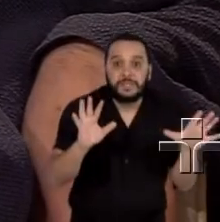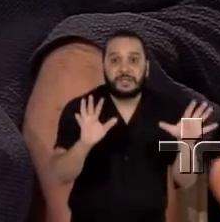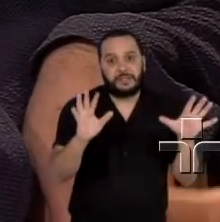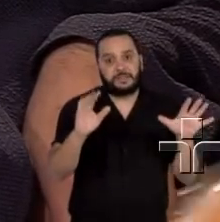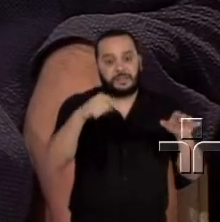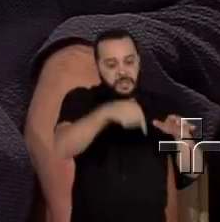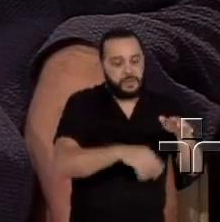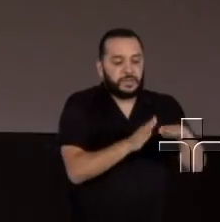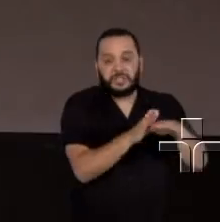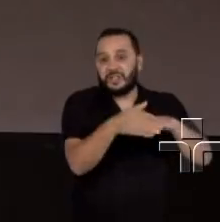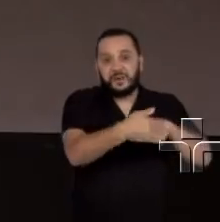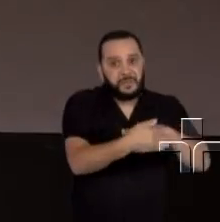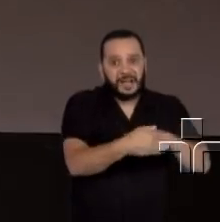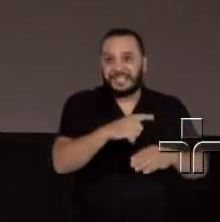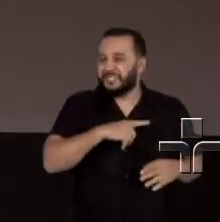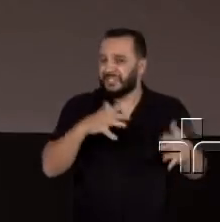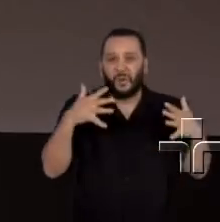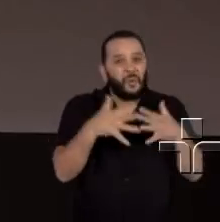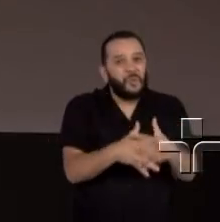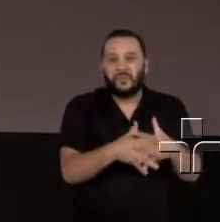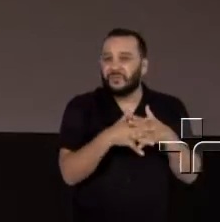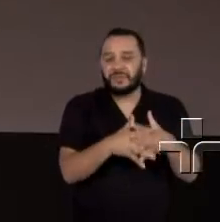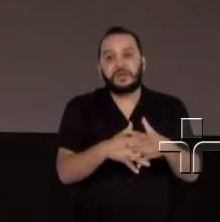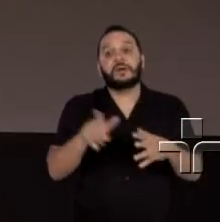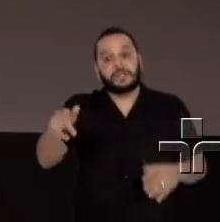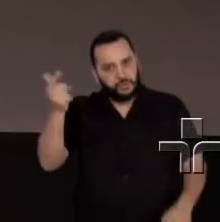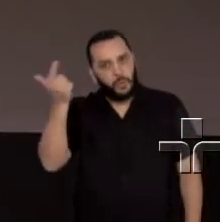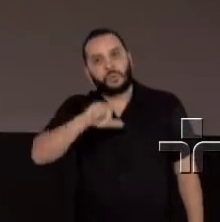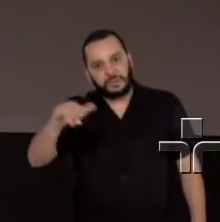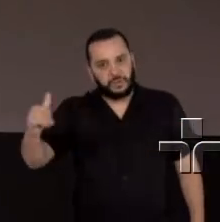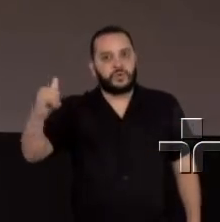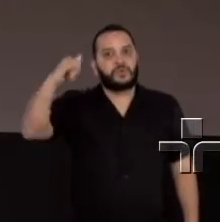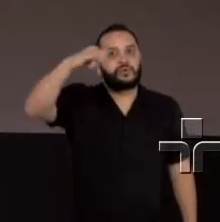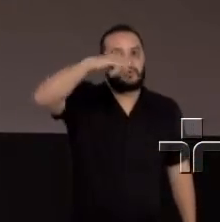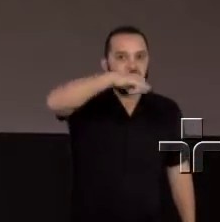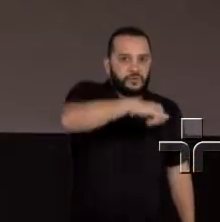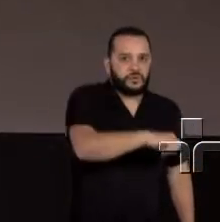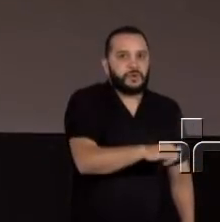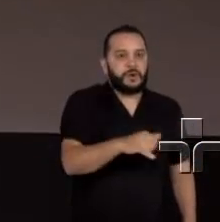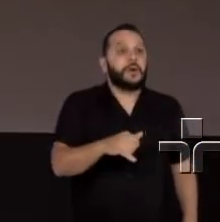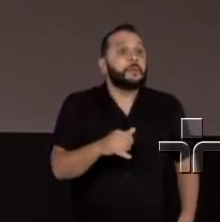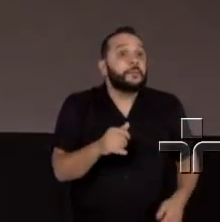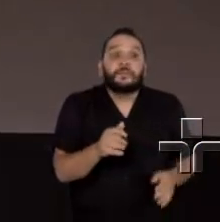na Jamaica. Era uma complicação. Eles conseguiram. Aí chegou o aviãozinho.